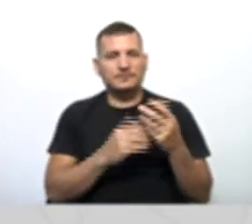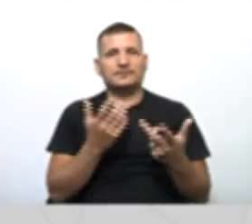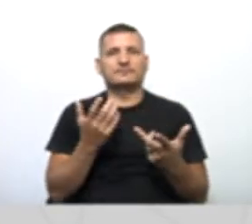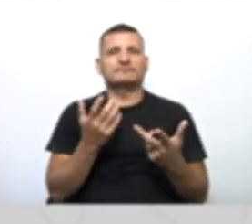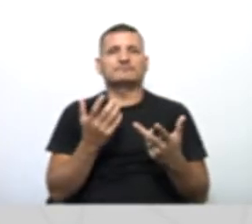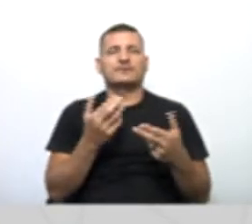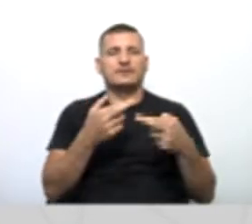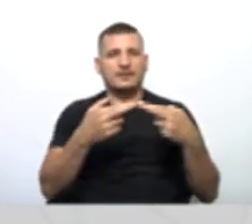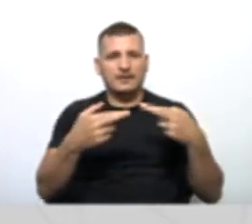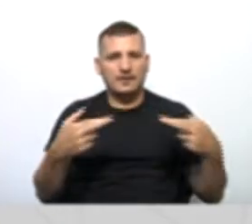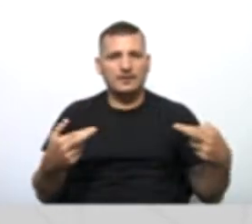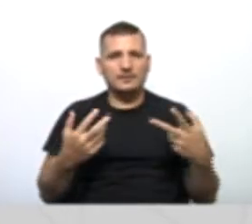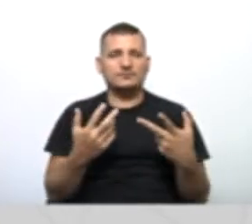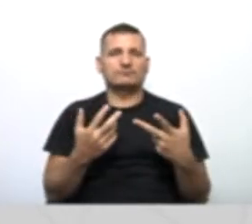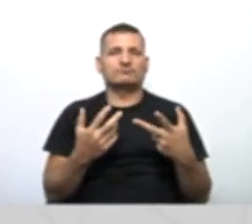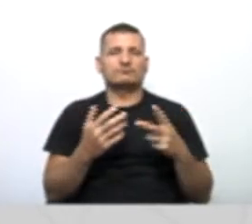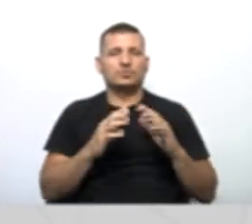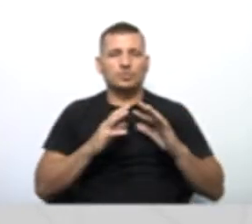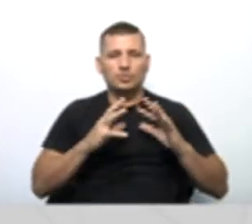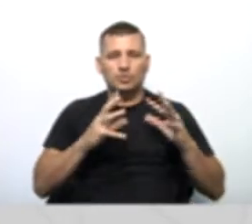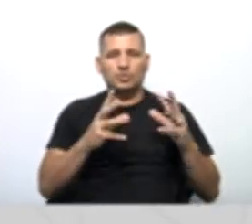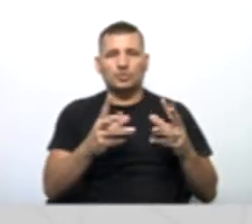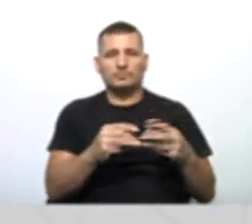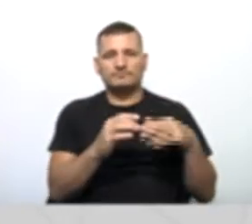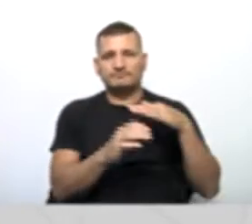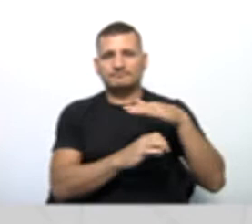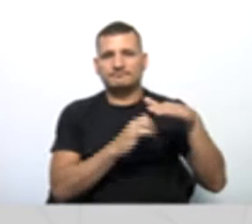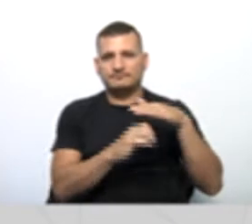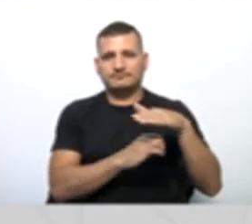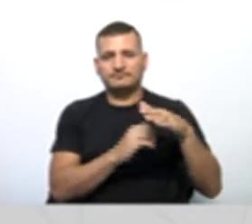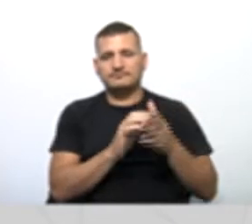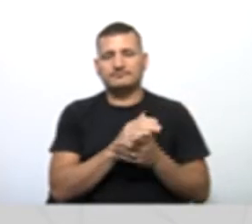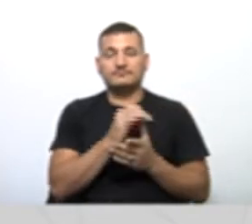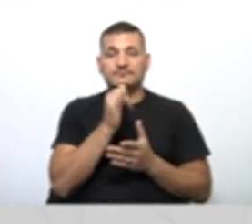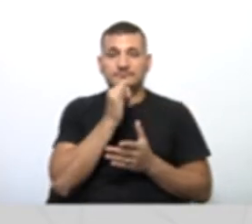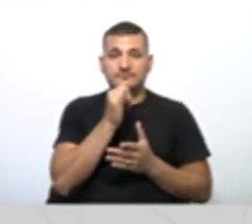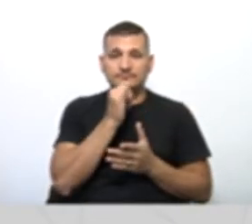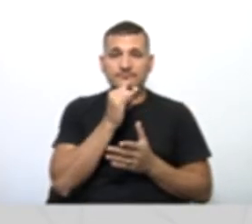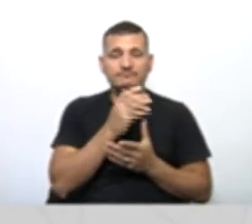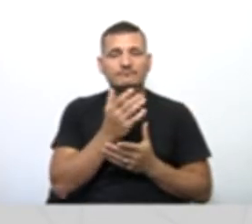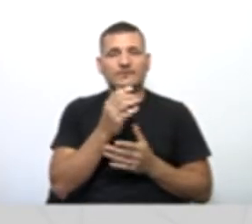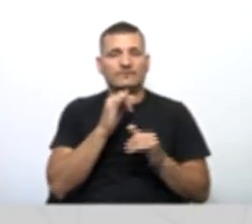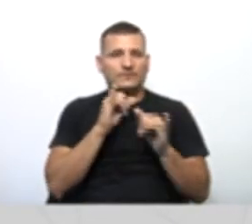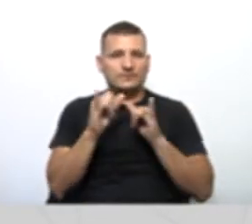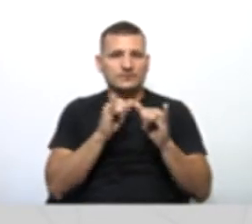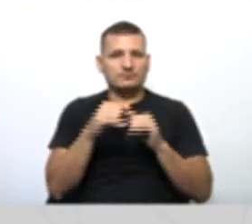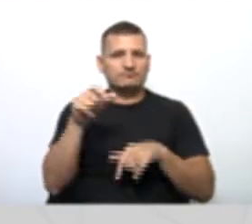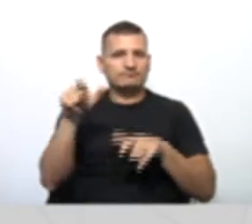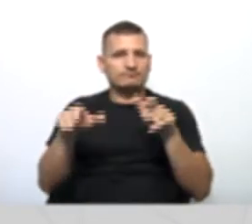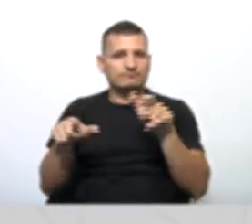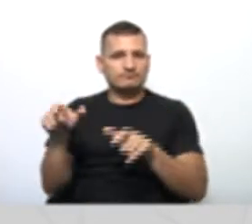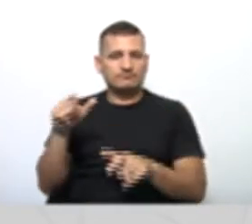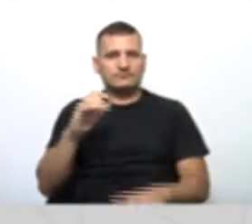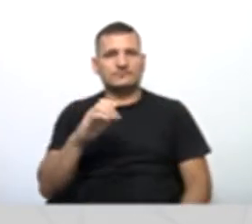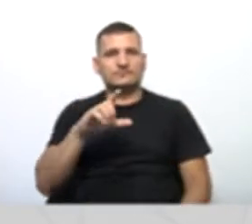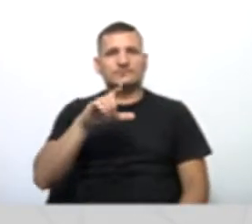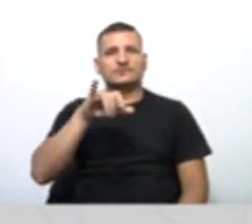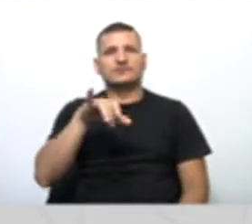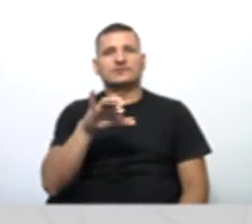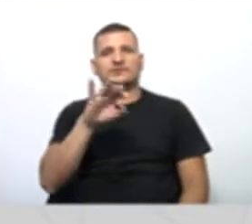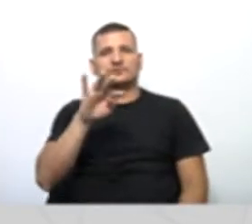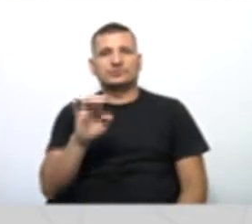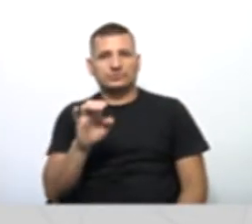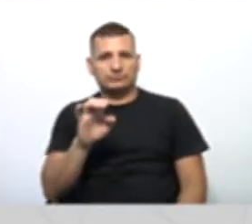eram processados depois viravam informações. Por exemplo, dados de clientes que iam emitir as notas